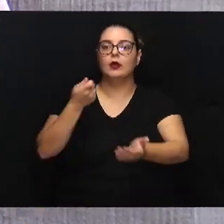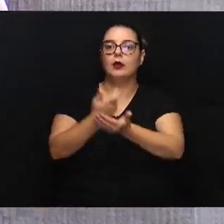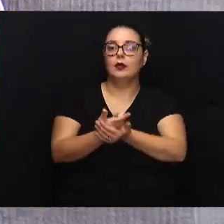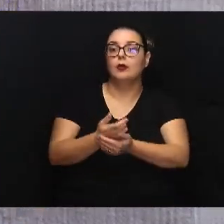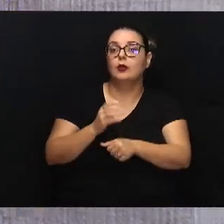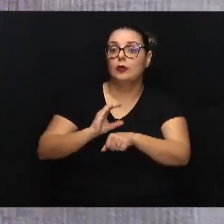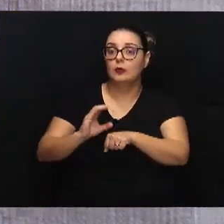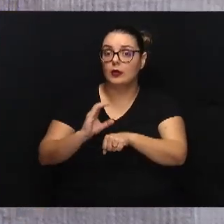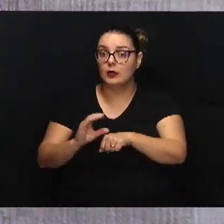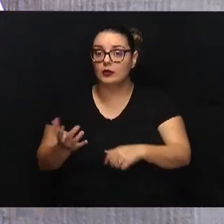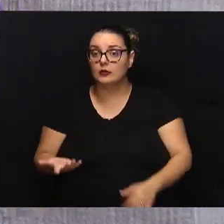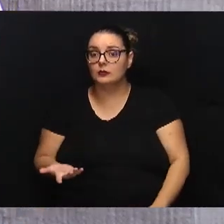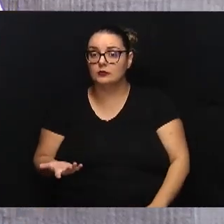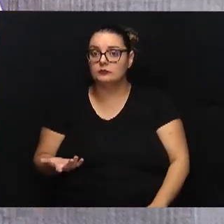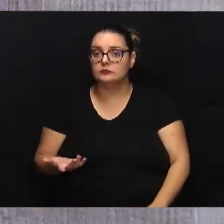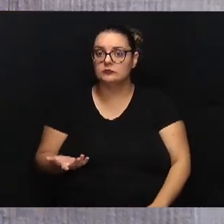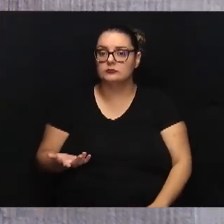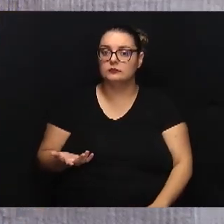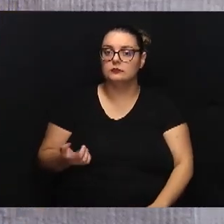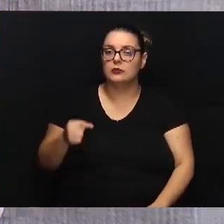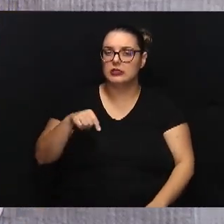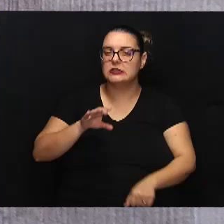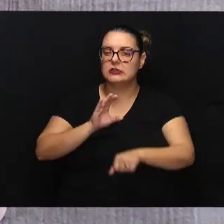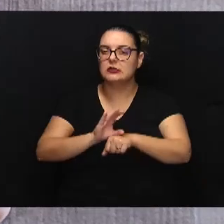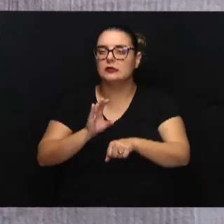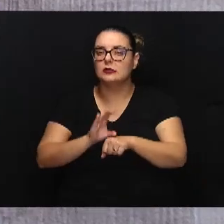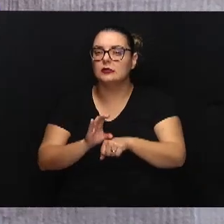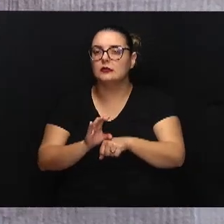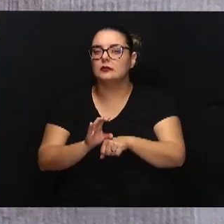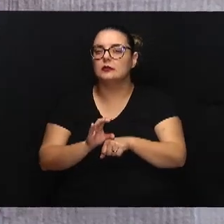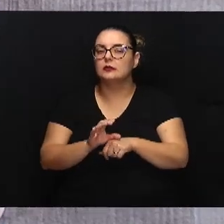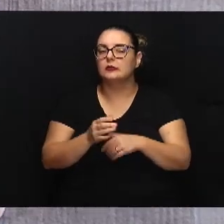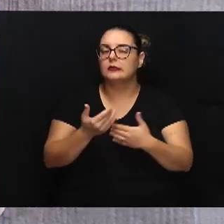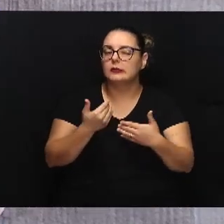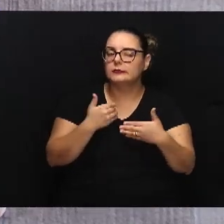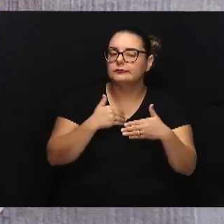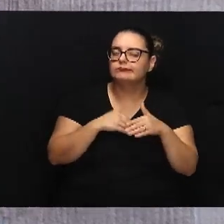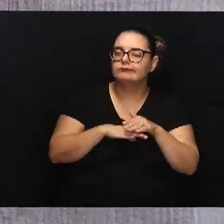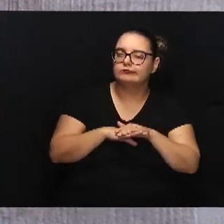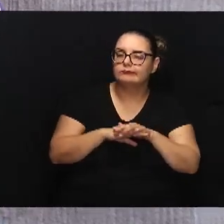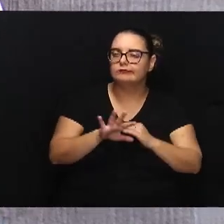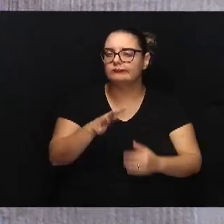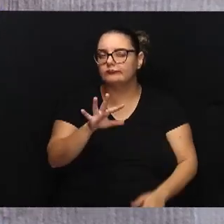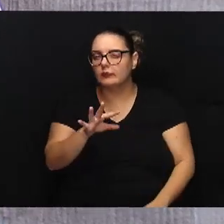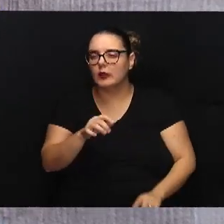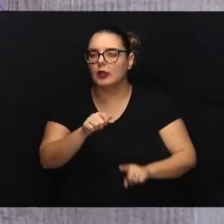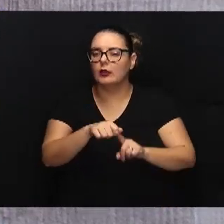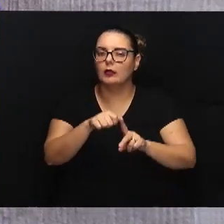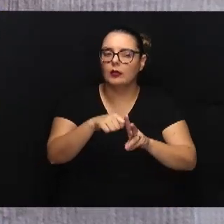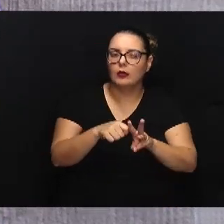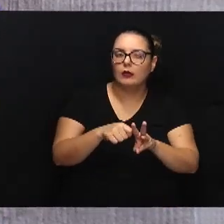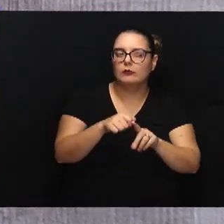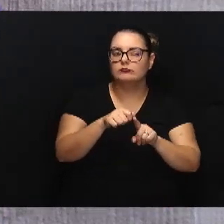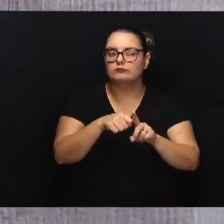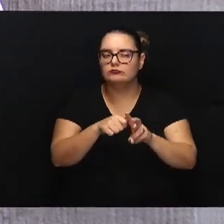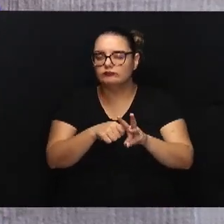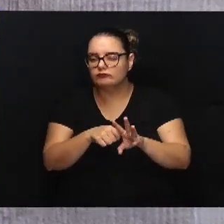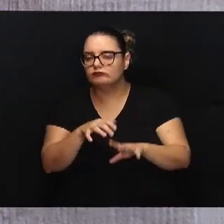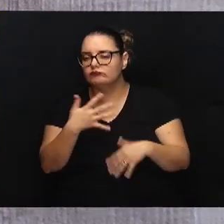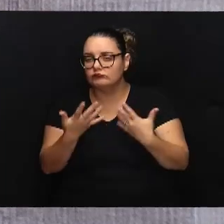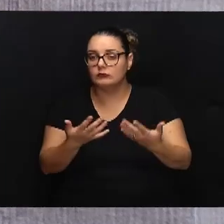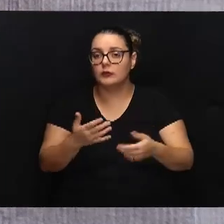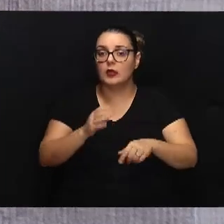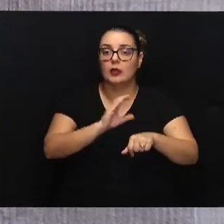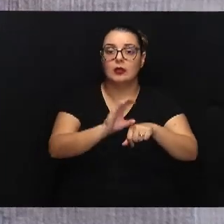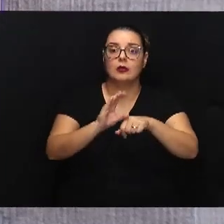e fiquei... Só que esse curso ele ficou meio que engavetado, assim, bem uns 2, 3 meses. Eu ia fazendo o curso no caminho do